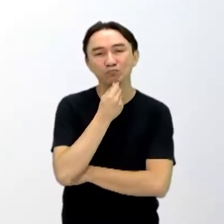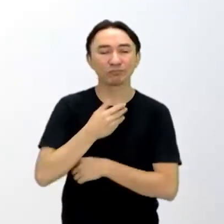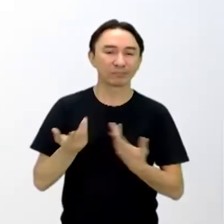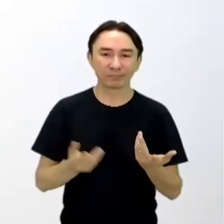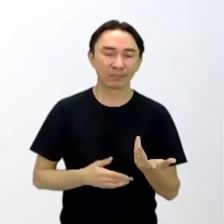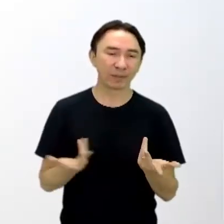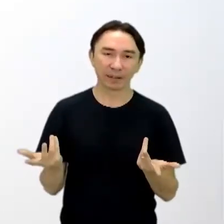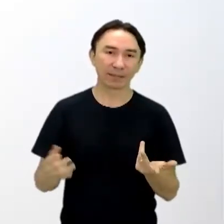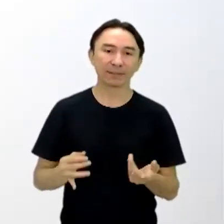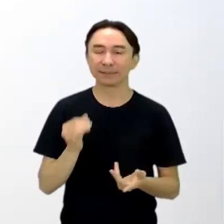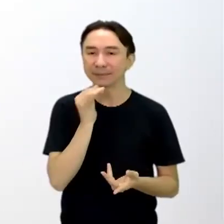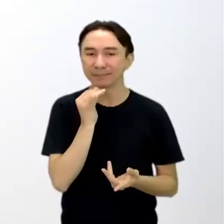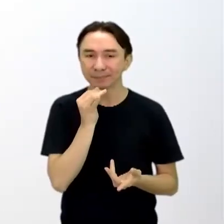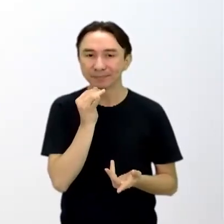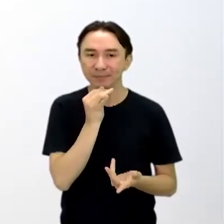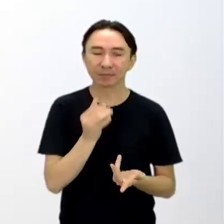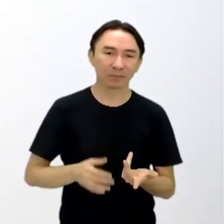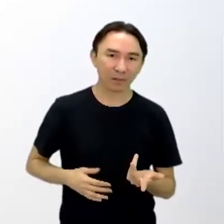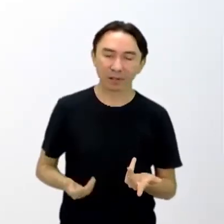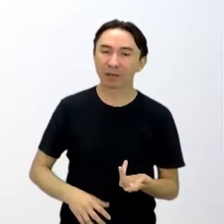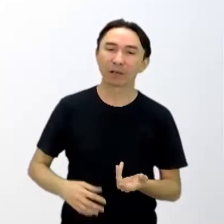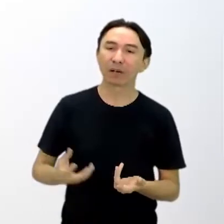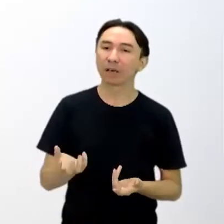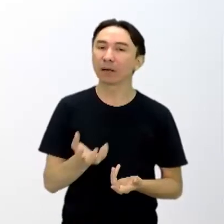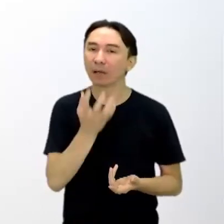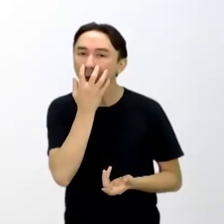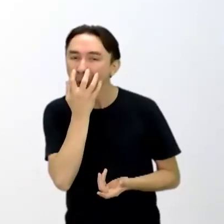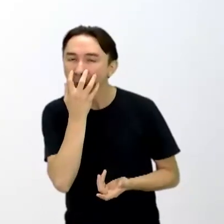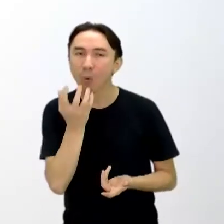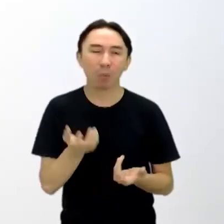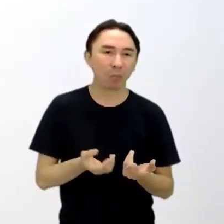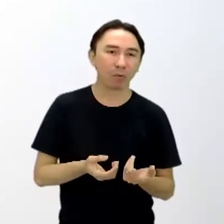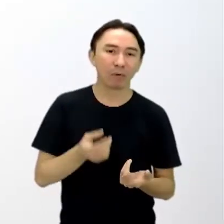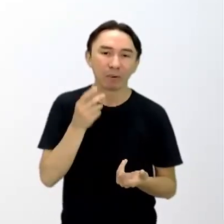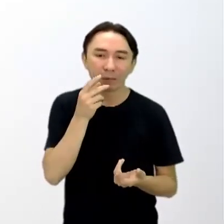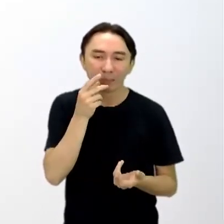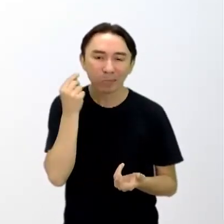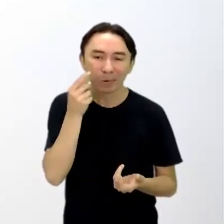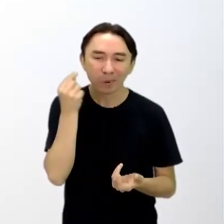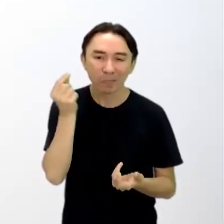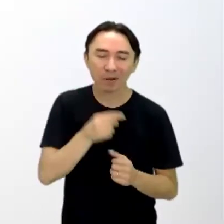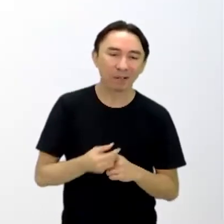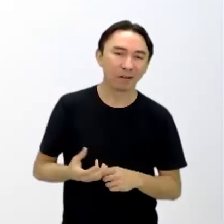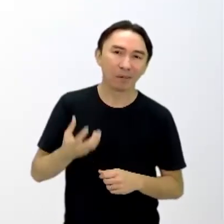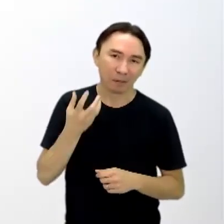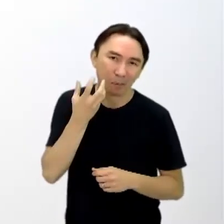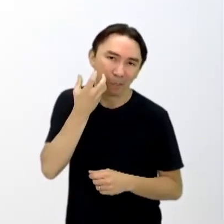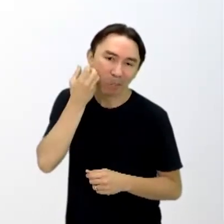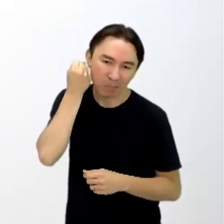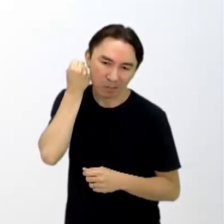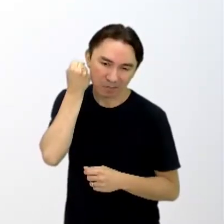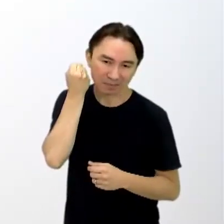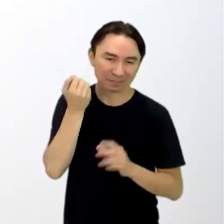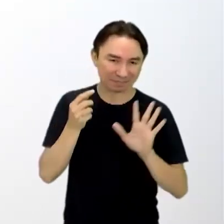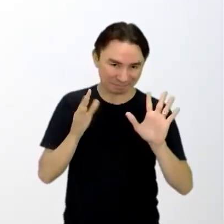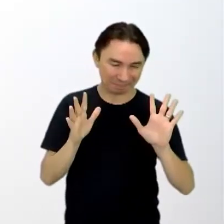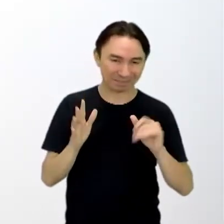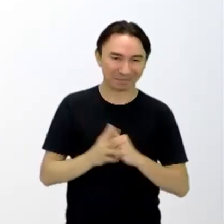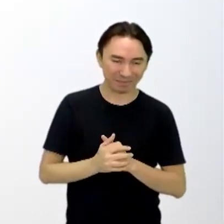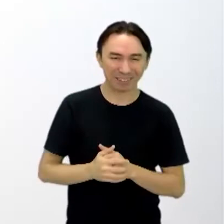Na adoção de cachorros e gatos, por exemplo. O professor André já trabalhou no 7º ano um